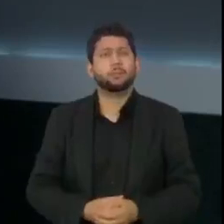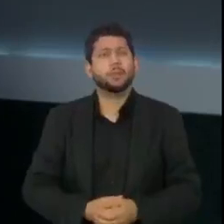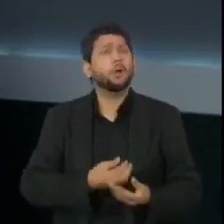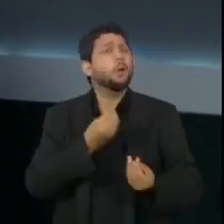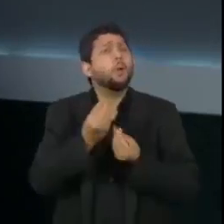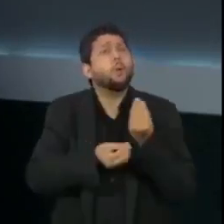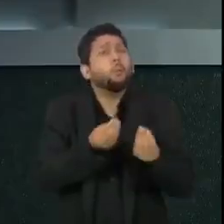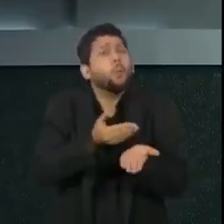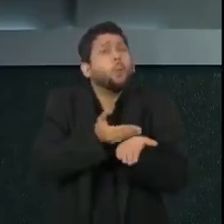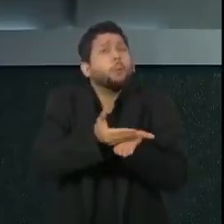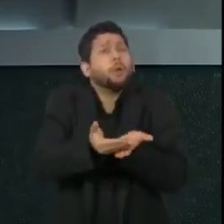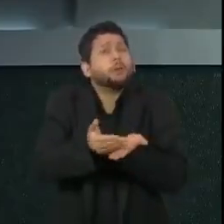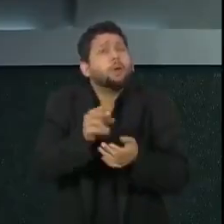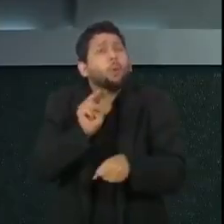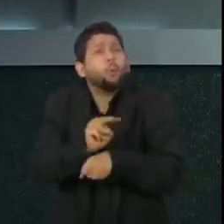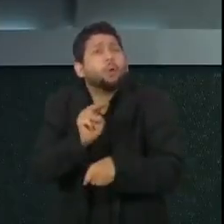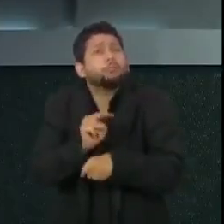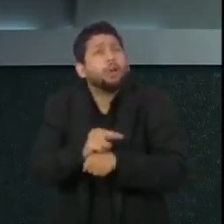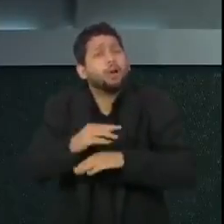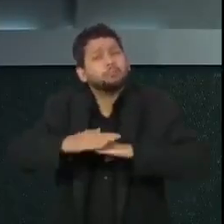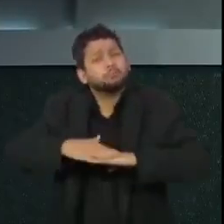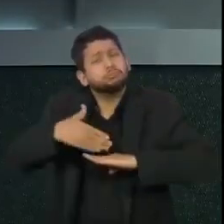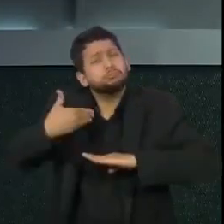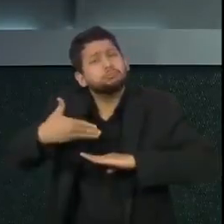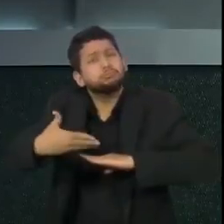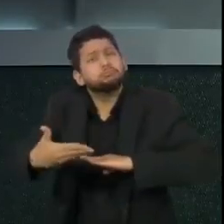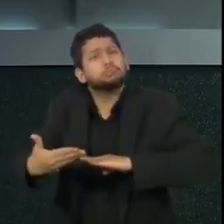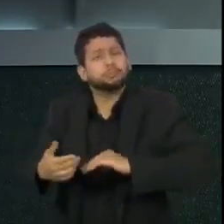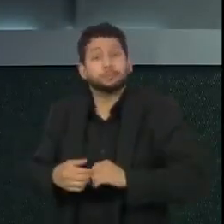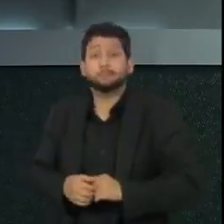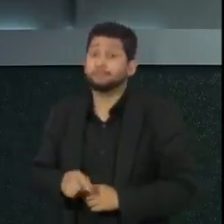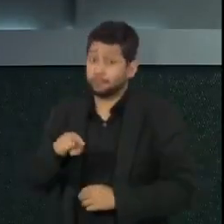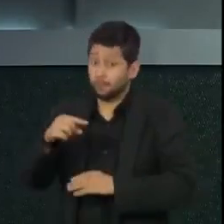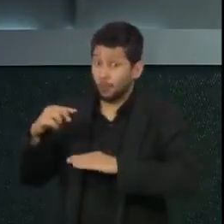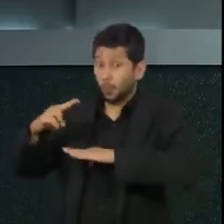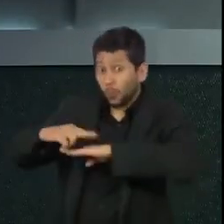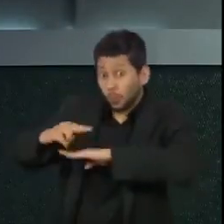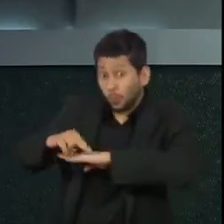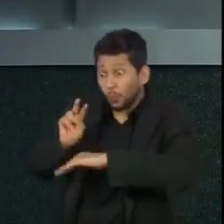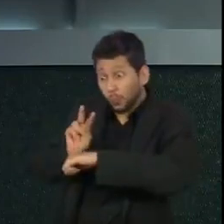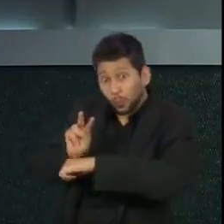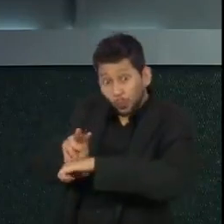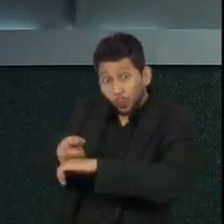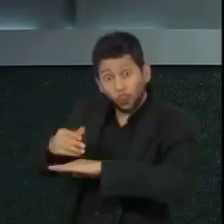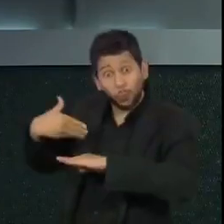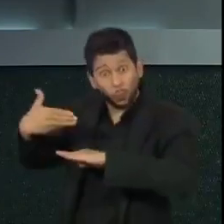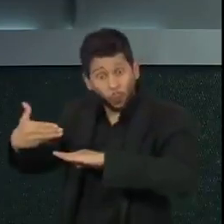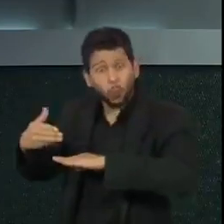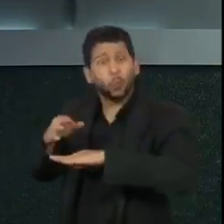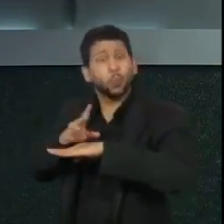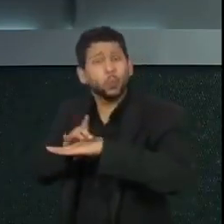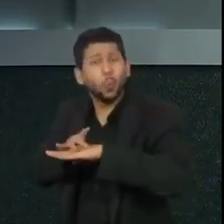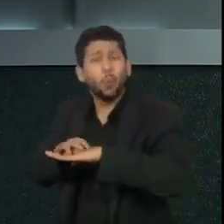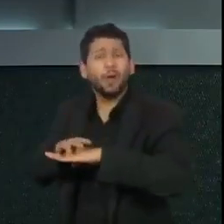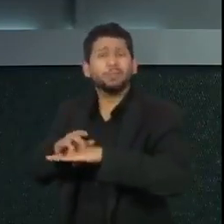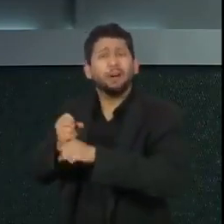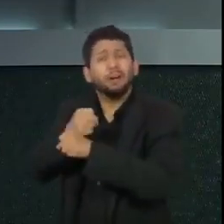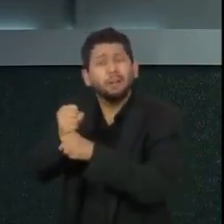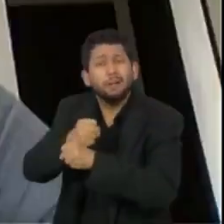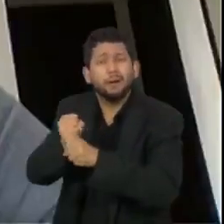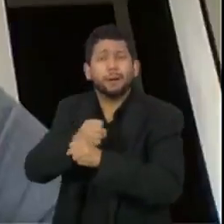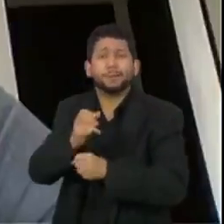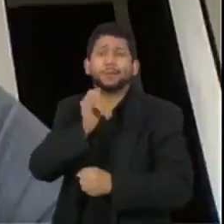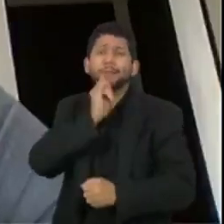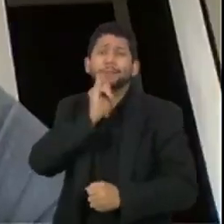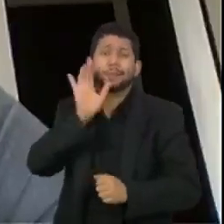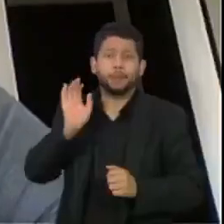ser aplicados? Idealmente, os cuidados paliativos são indicados para todas as pessoas, né, que convivem com doenças prolongadas. Então, vou dar um